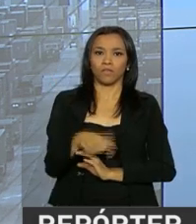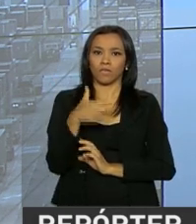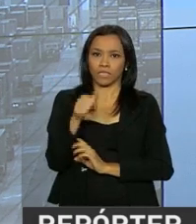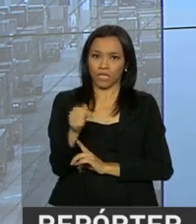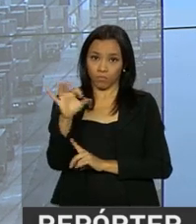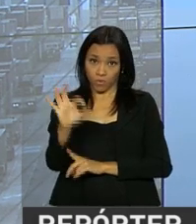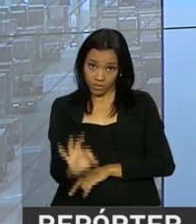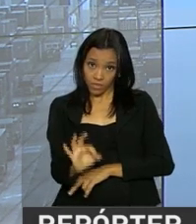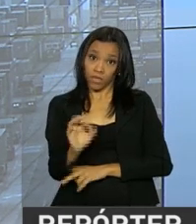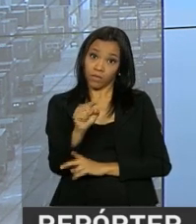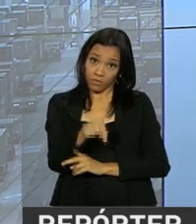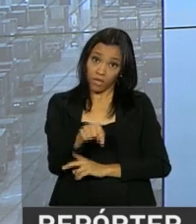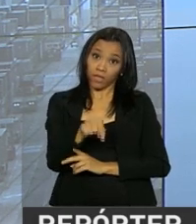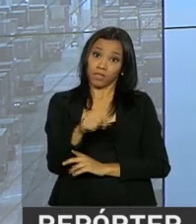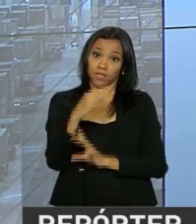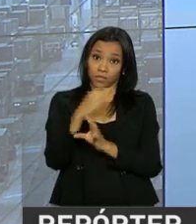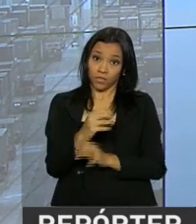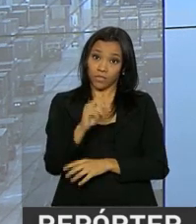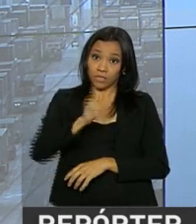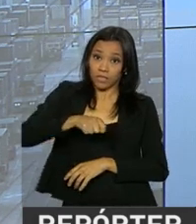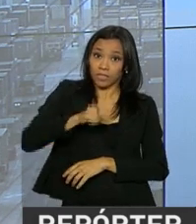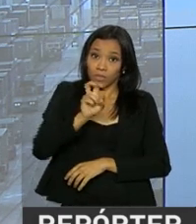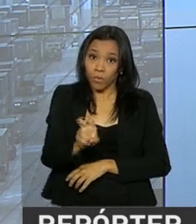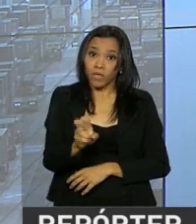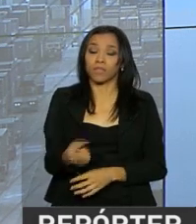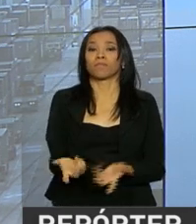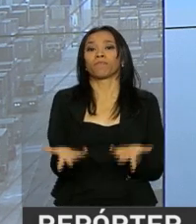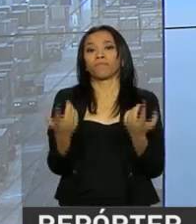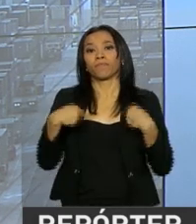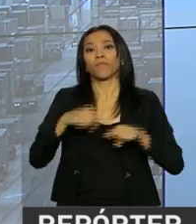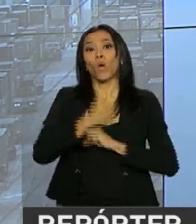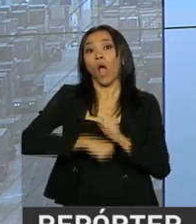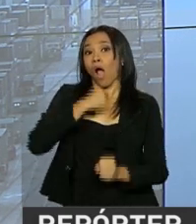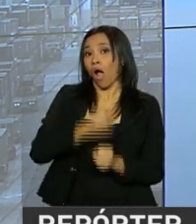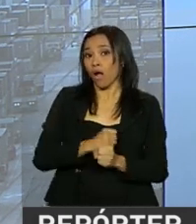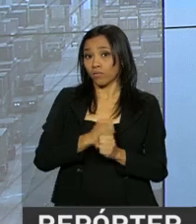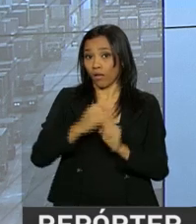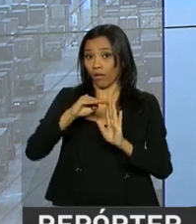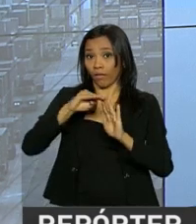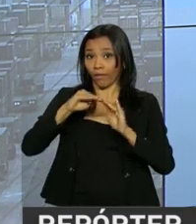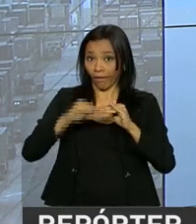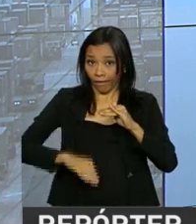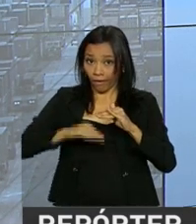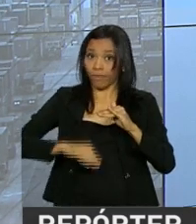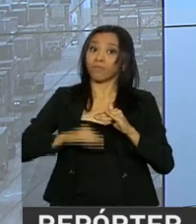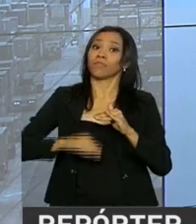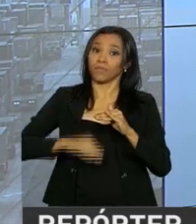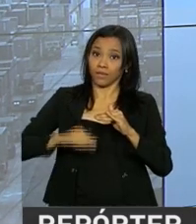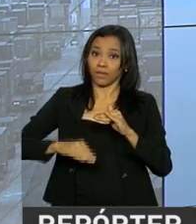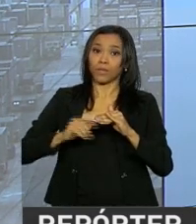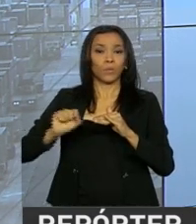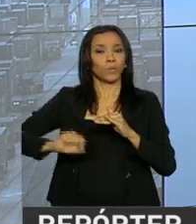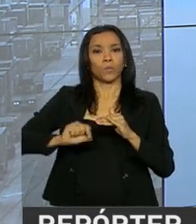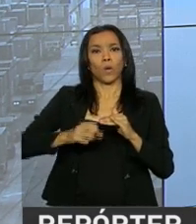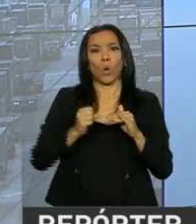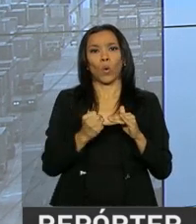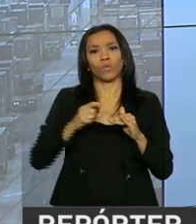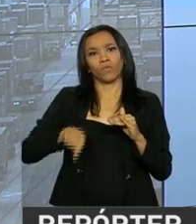3,7% nesse acumulado desses 5 meses. Bom, no ano, a queda, porém, né, a queda no ano registra